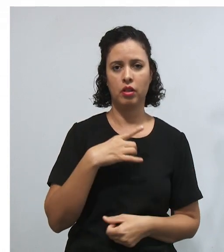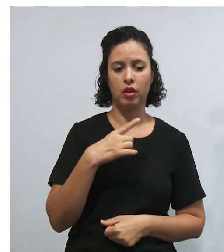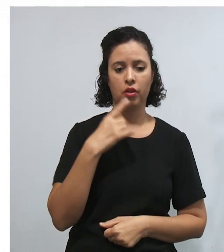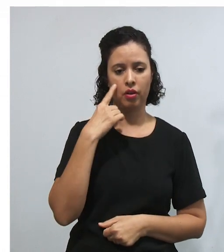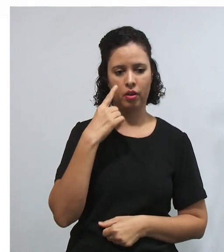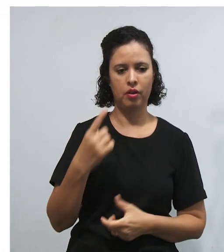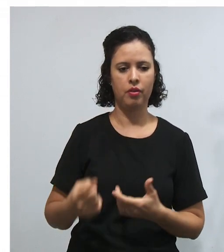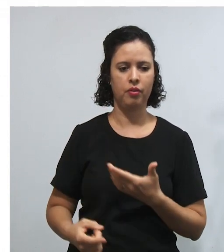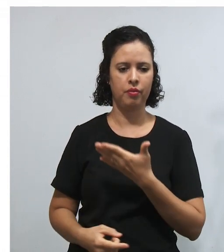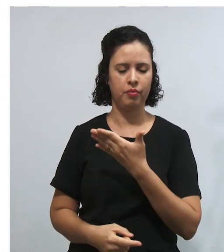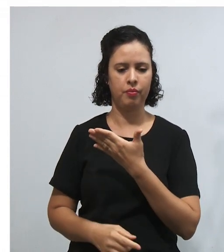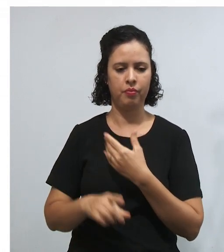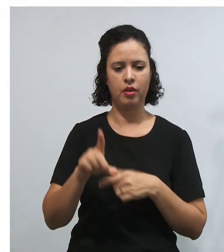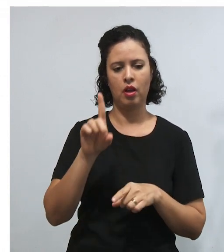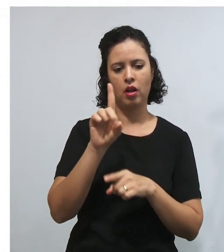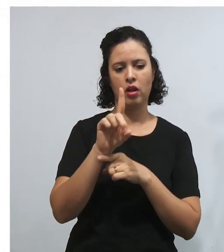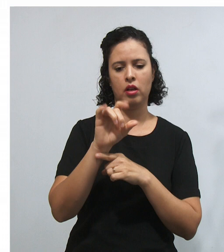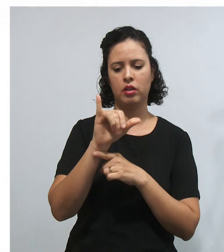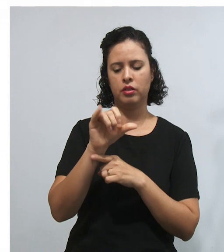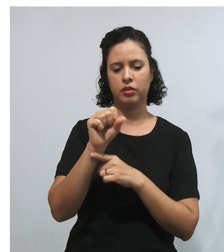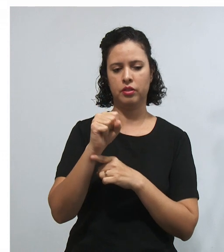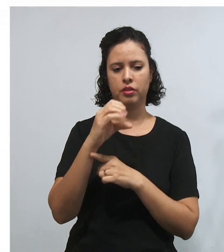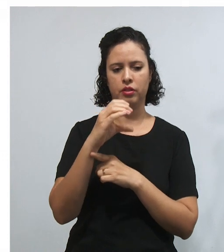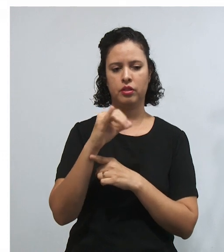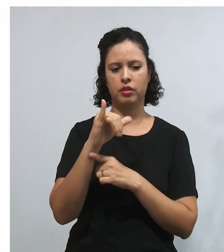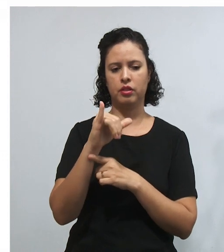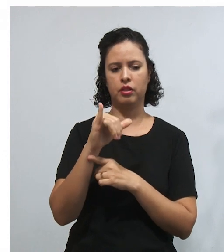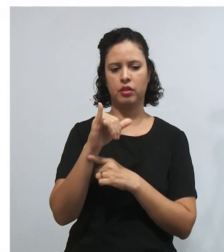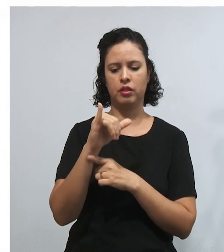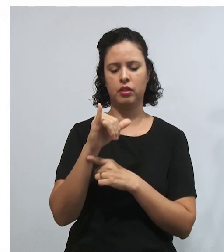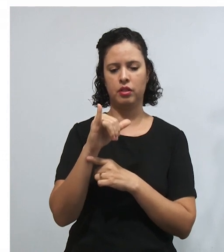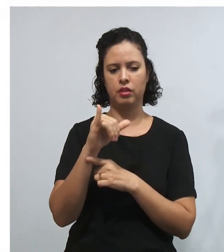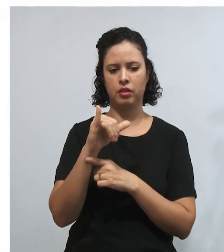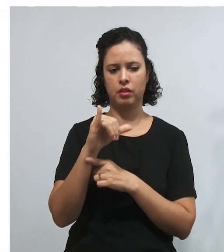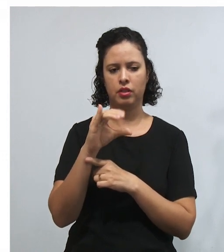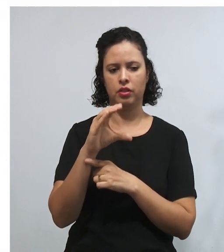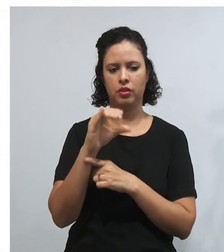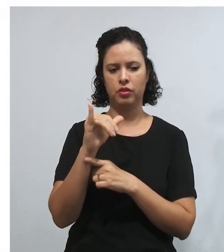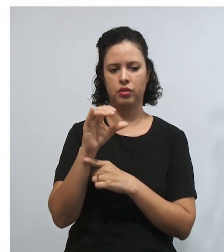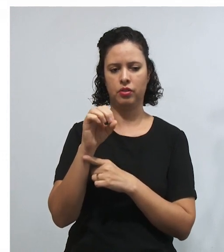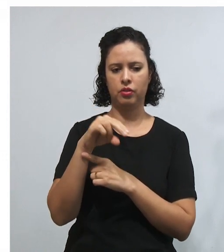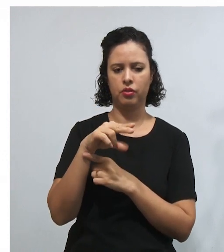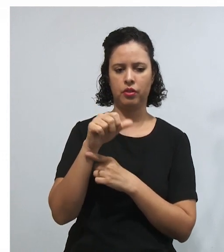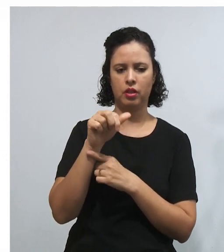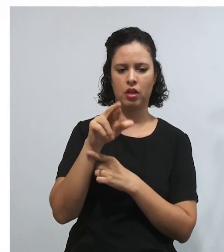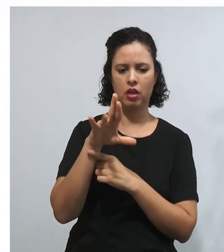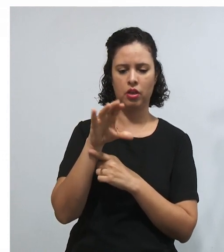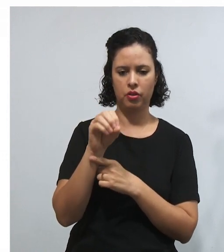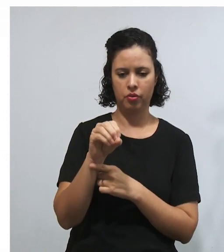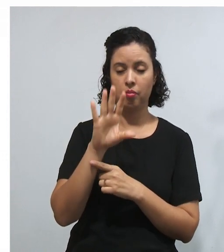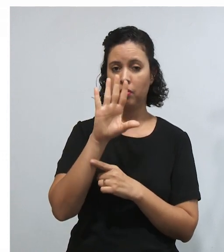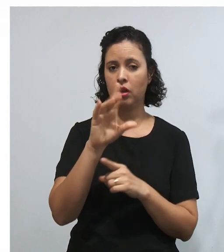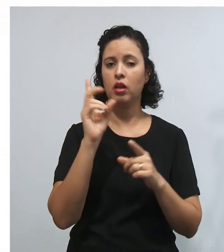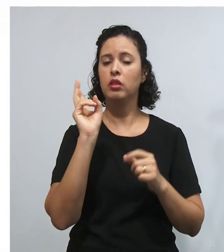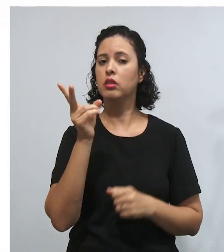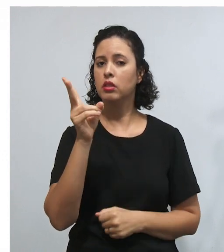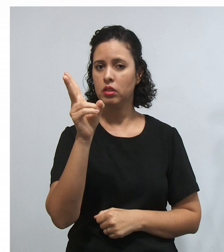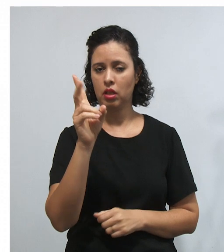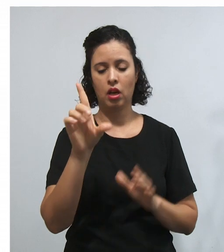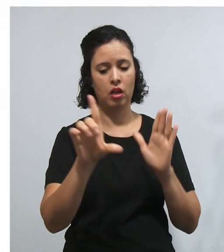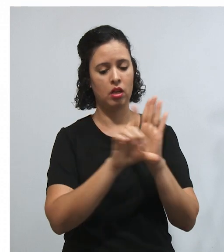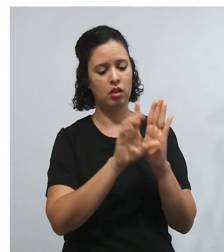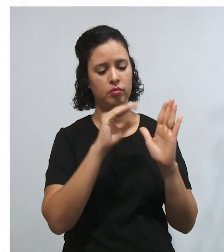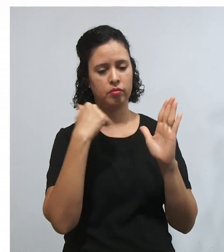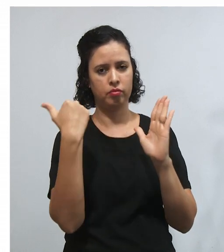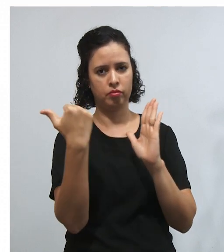tá? Mas sempre sob o aspecto da legalidade, tá? Aqui ele não vai poder